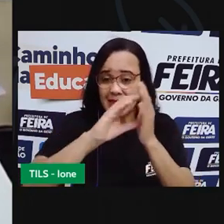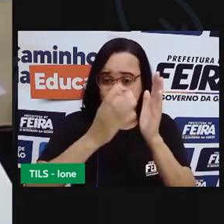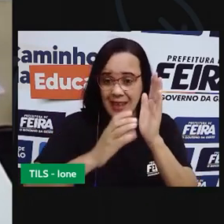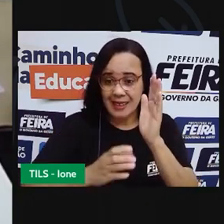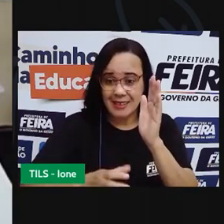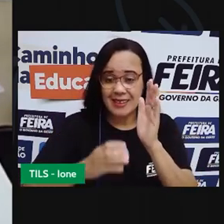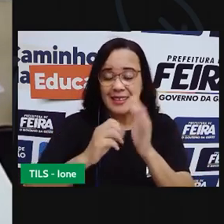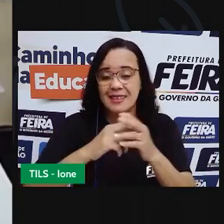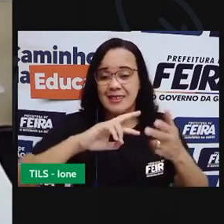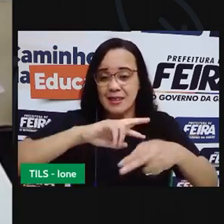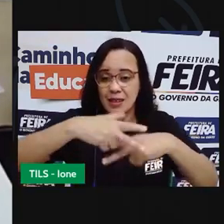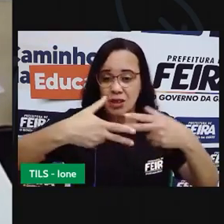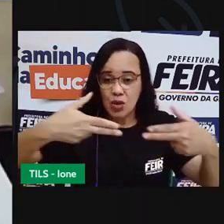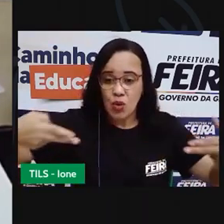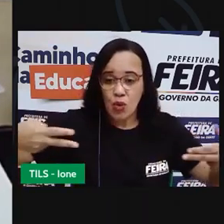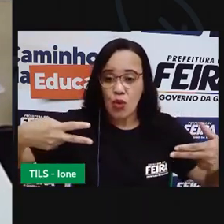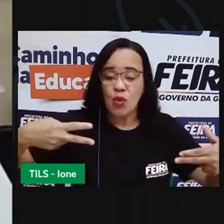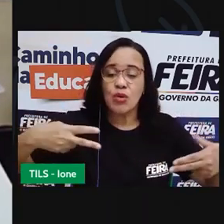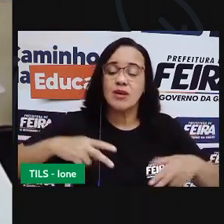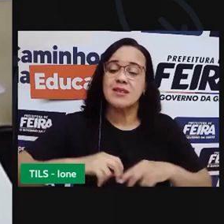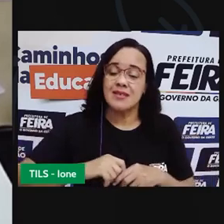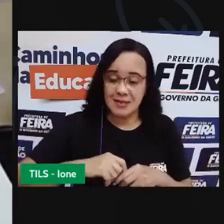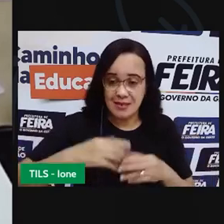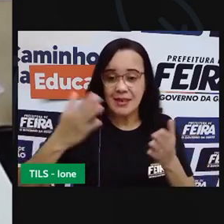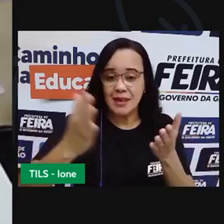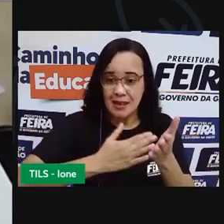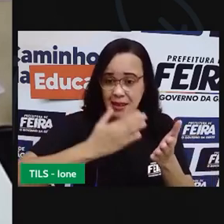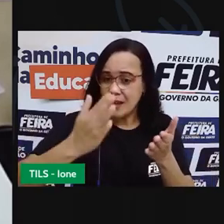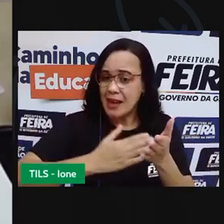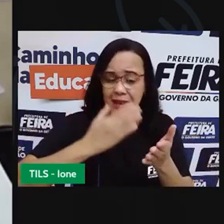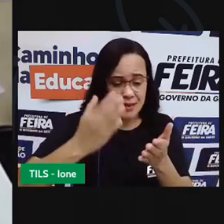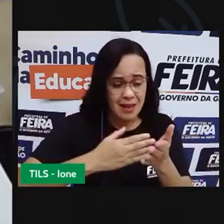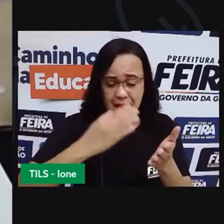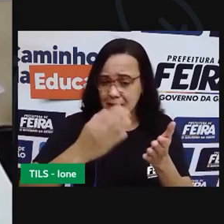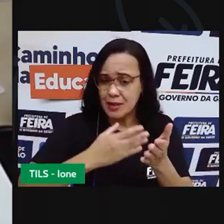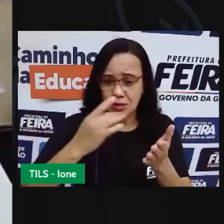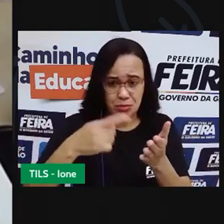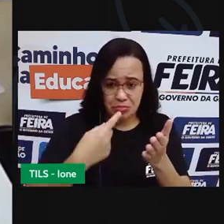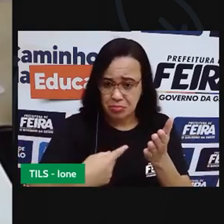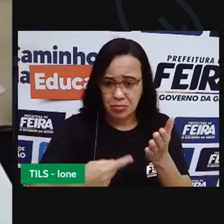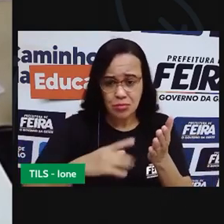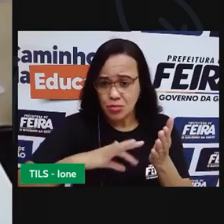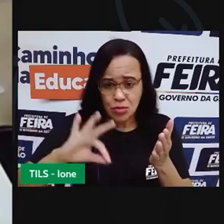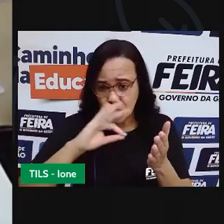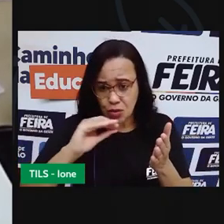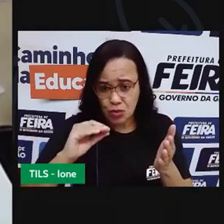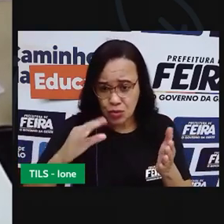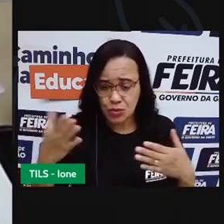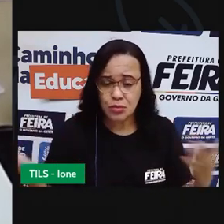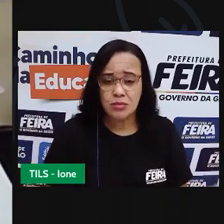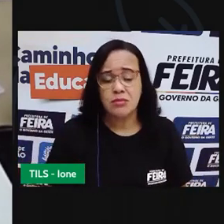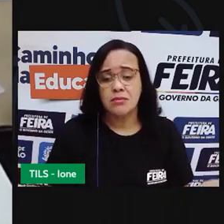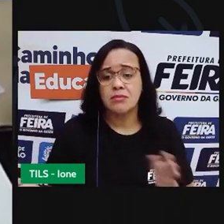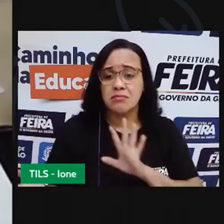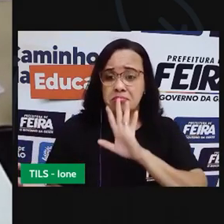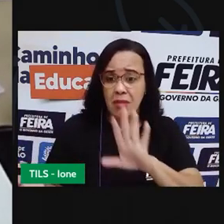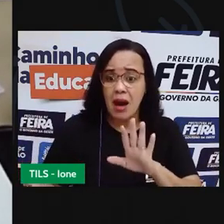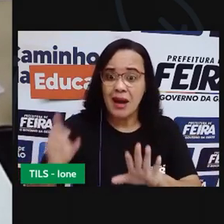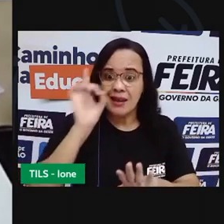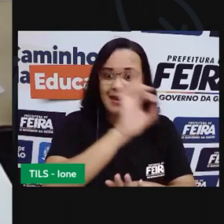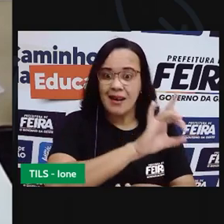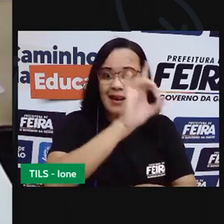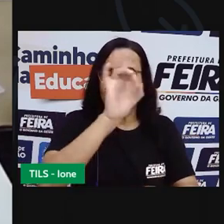grupo de objetos que tem a mesma função. Todos são cadernos. Todos são cadernos. Mas cada